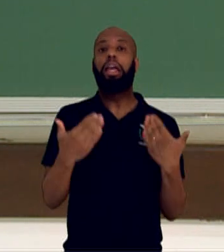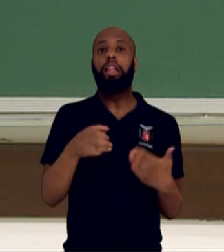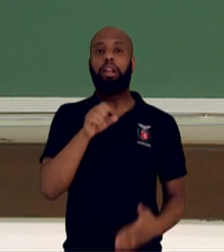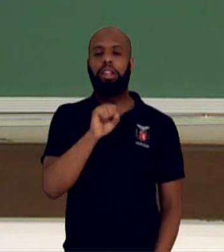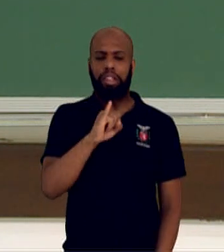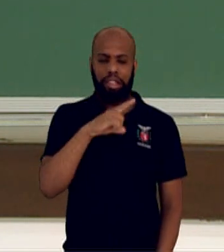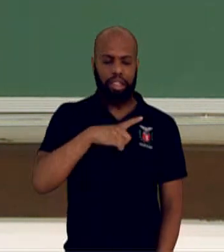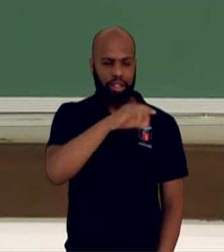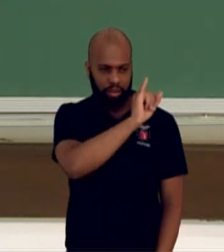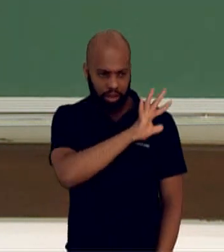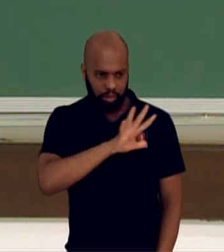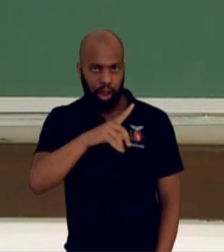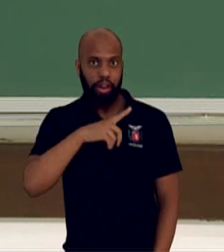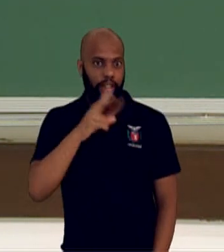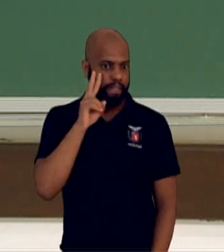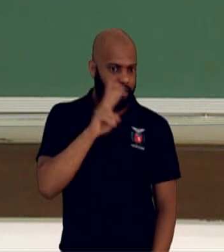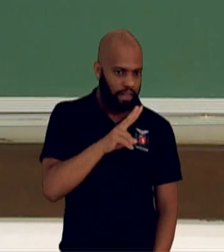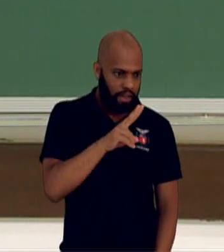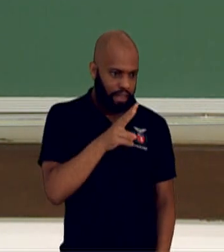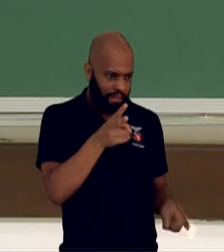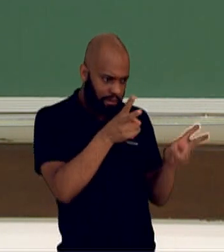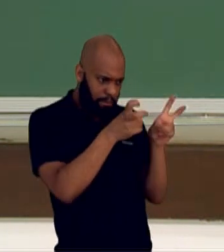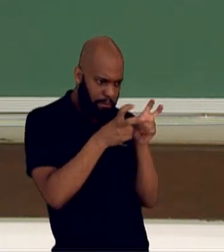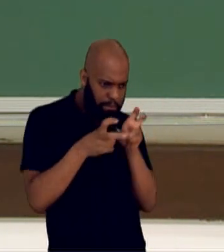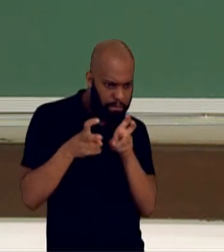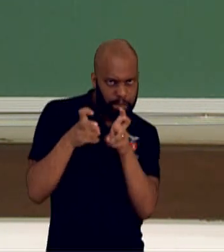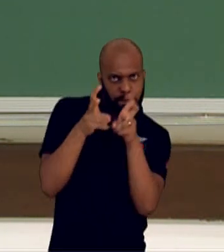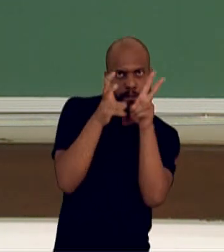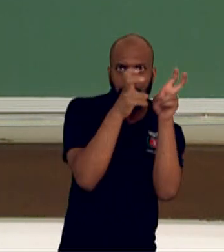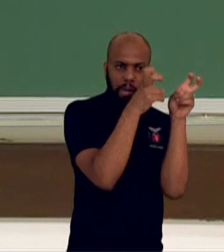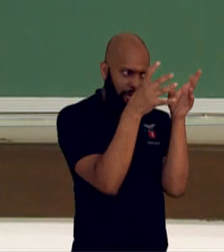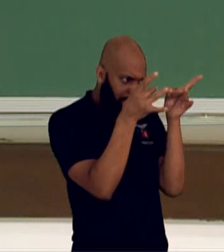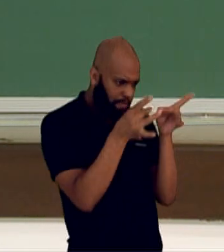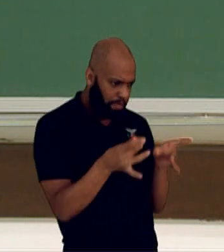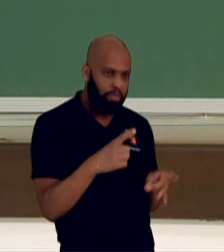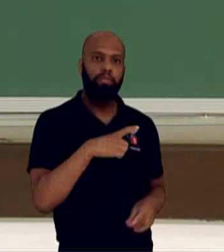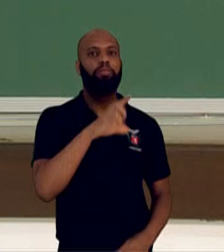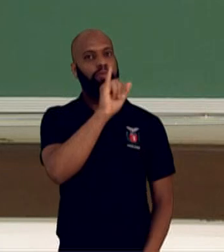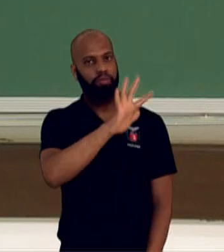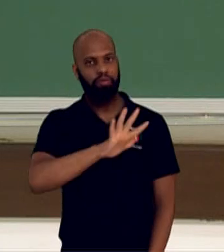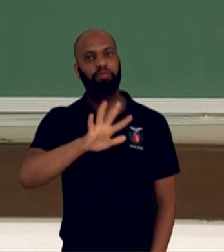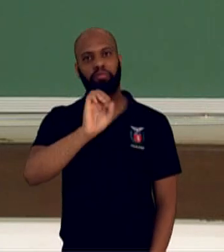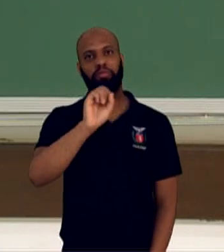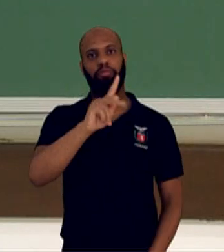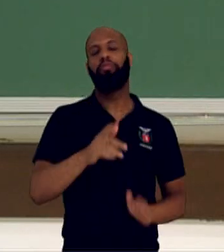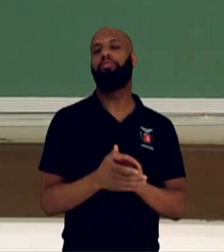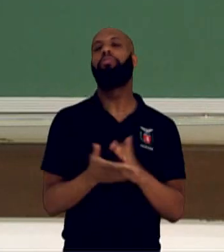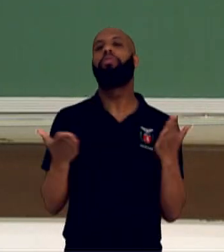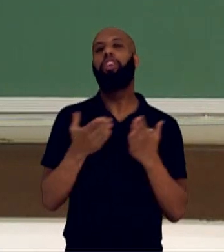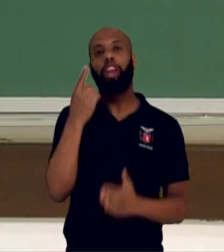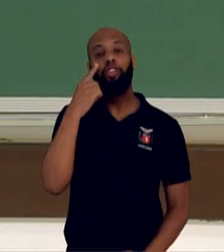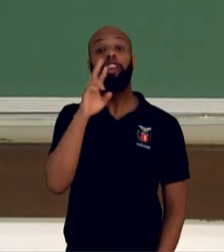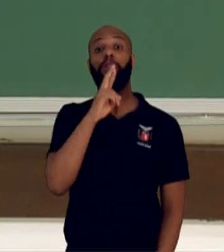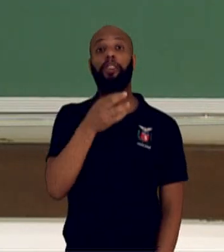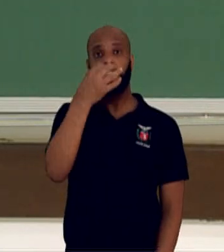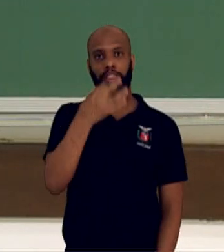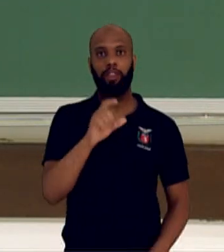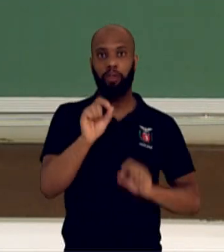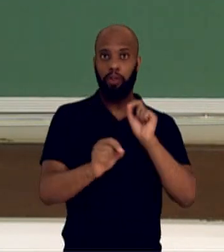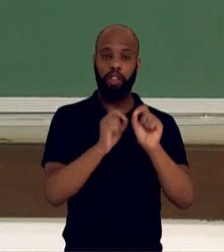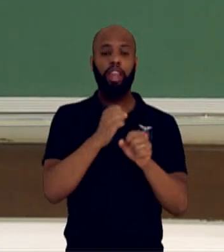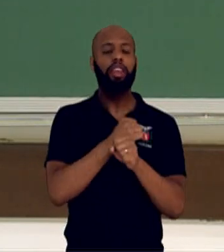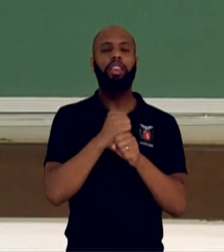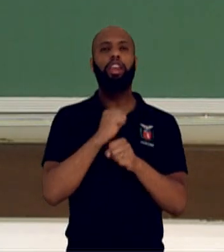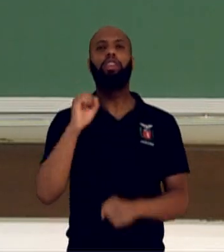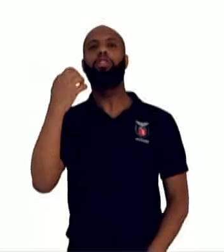a imagem, tem que olhar tudo que ela está apresentando para a gente, certo? Vamos ver qual é a resposta certa? Em que